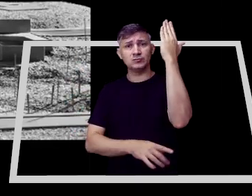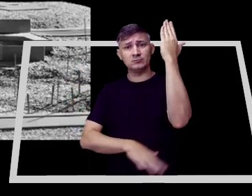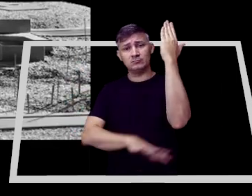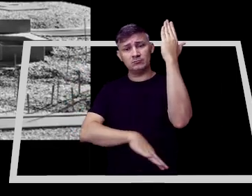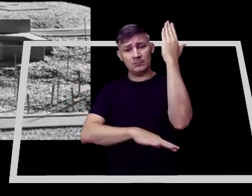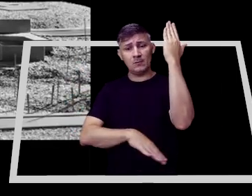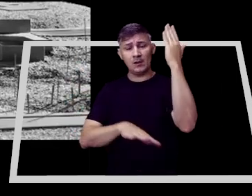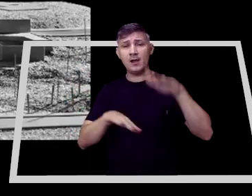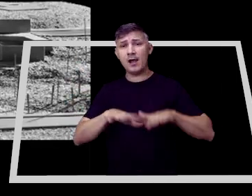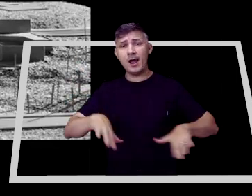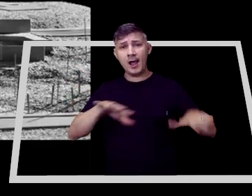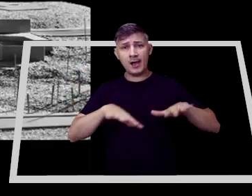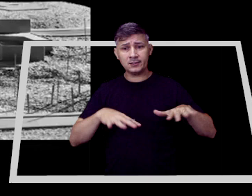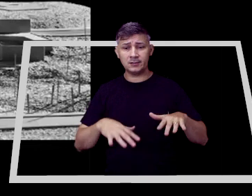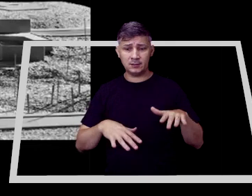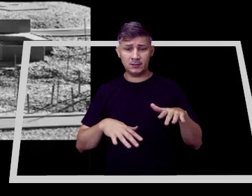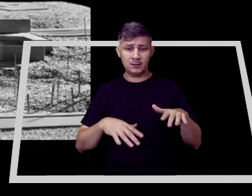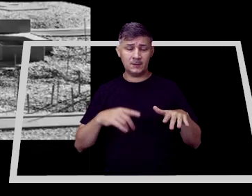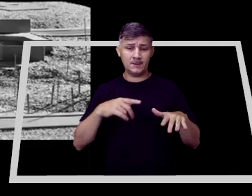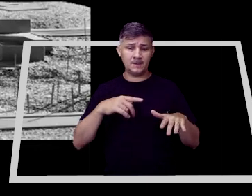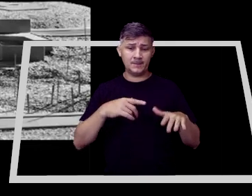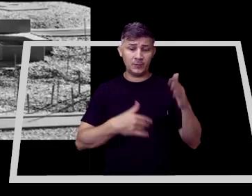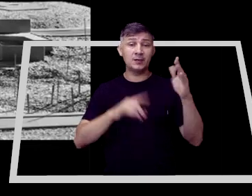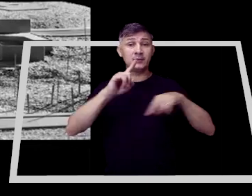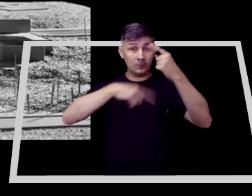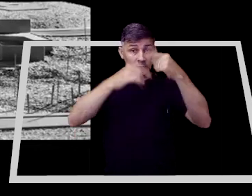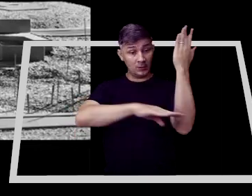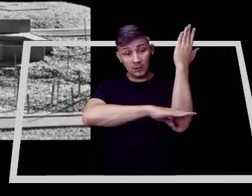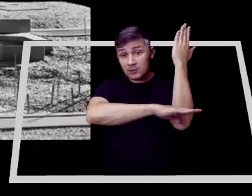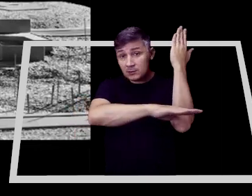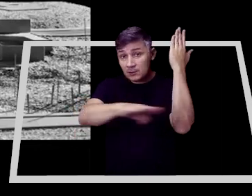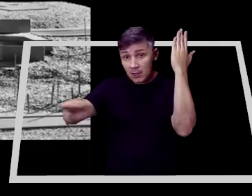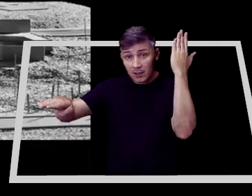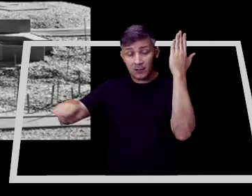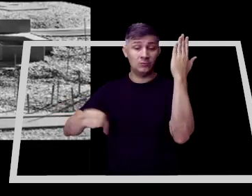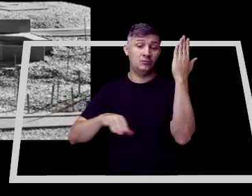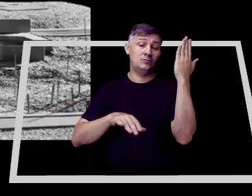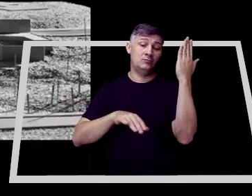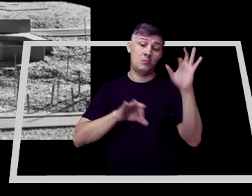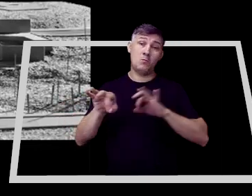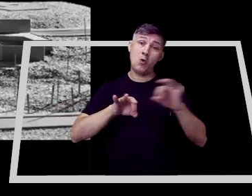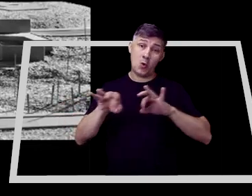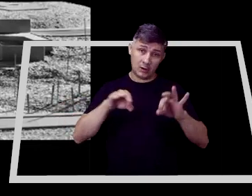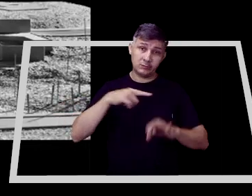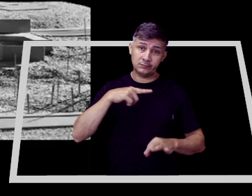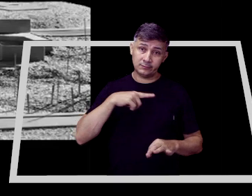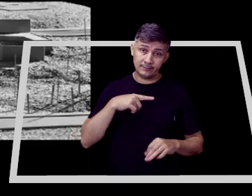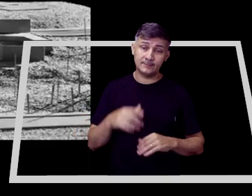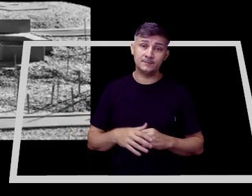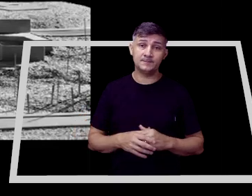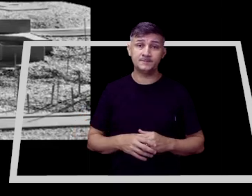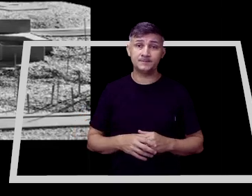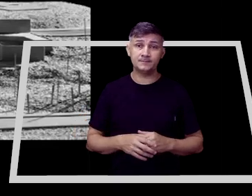nessa parte inferior do térreo, de todo boa parte do programa, né? Acho que ele é